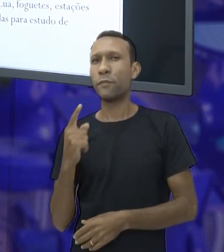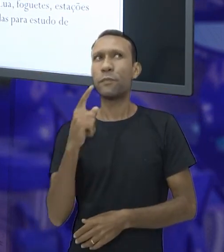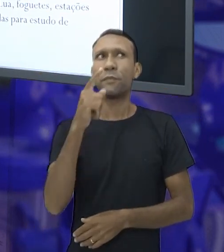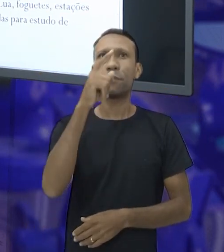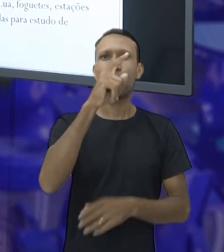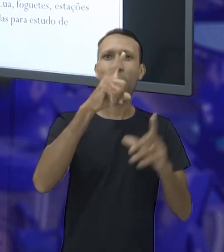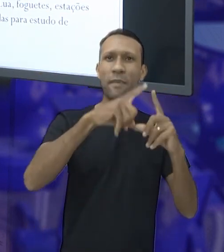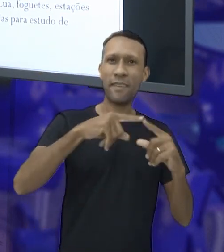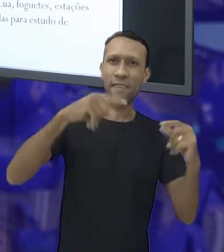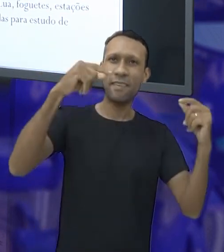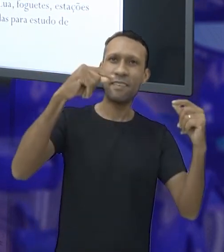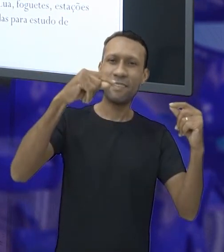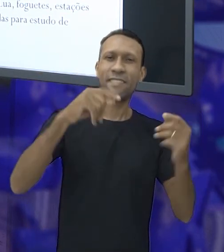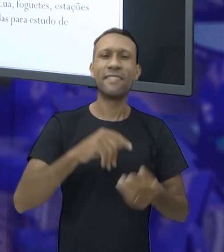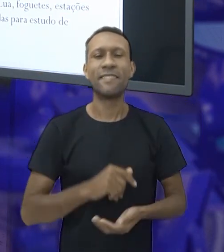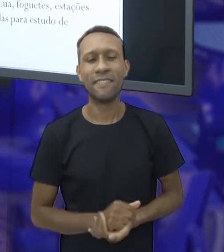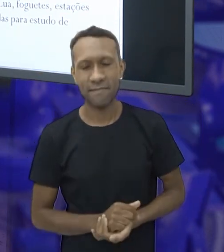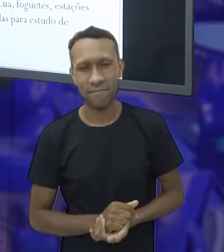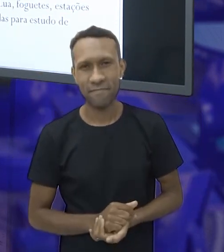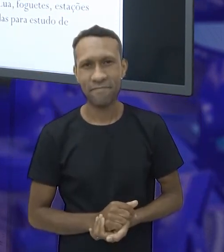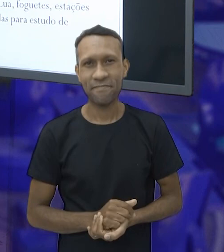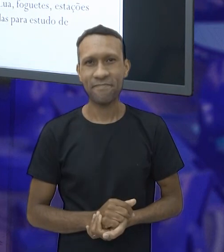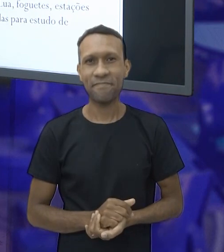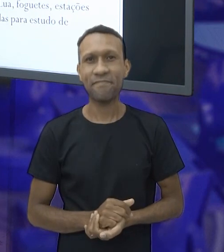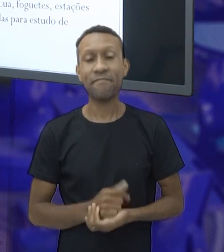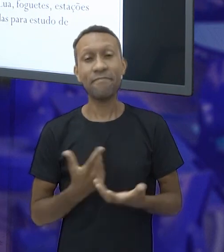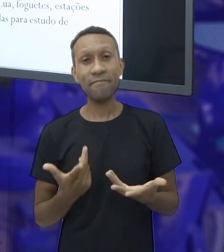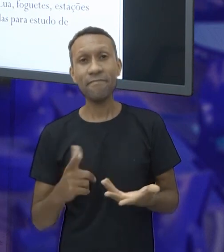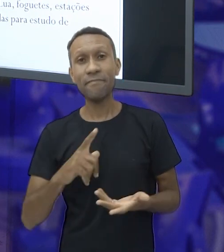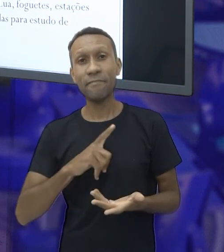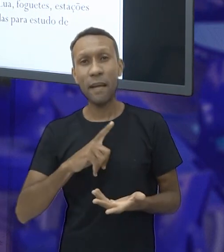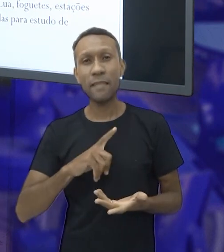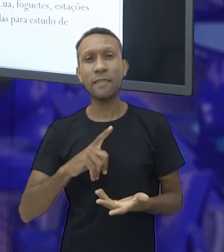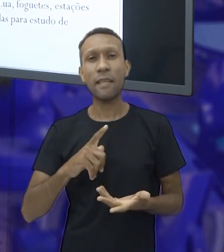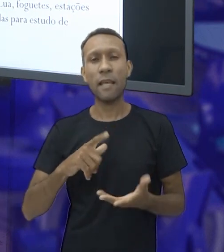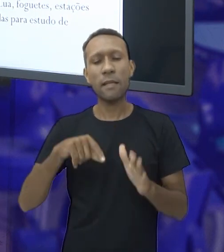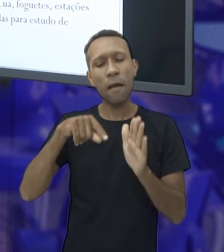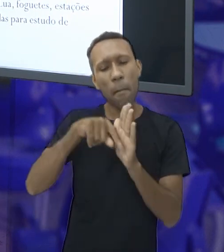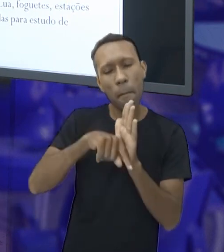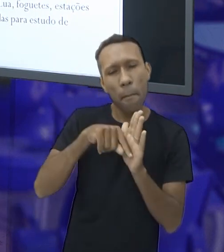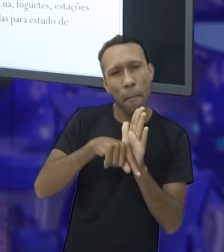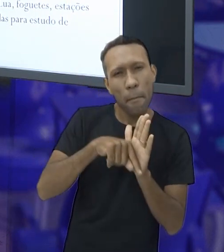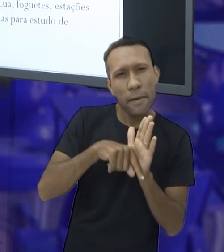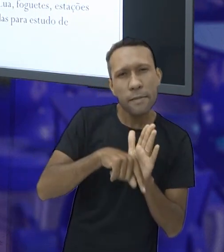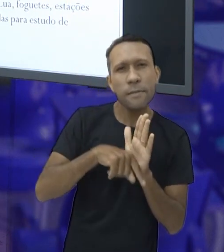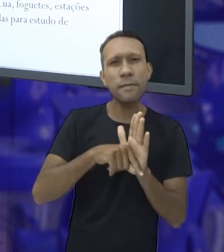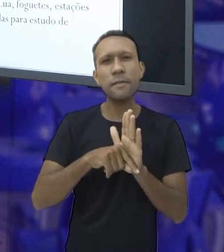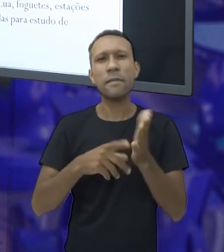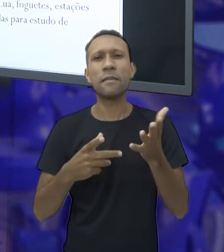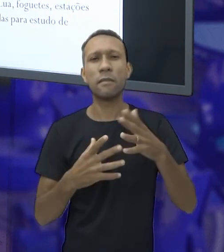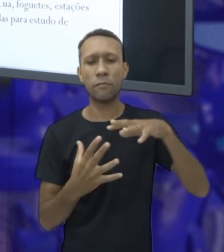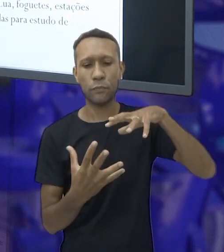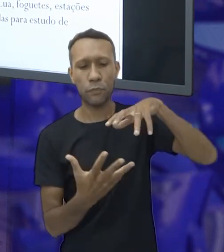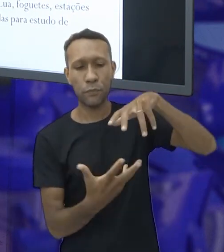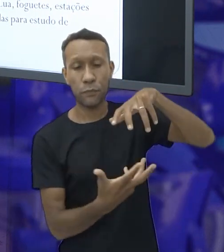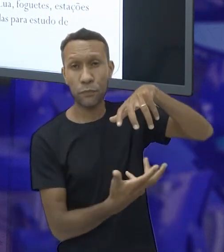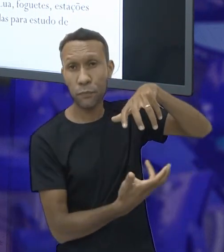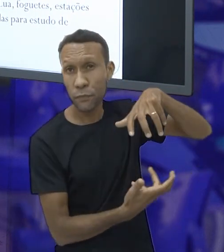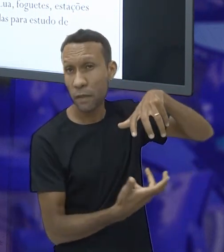mundo bipolar, uma outra aula que eu passei aqui para vocês. Mas essas pesquisas, né, espaciais foram